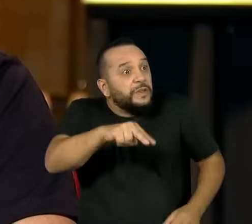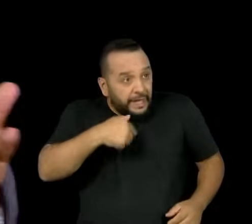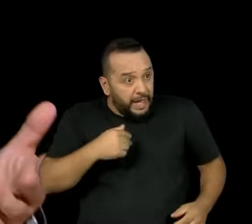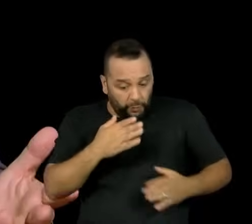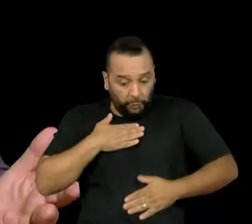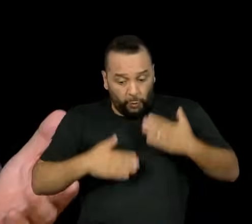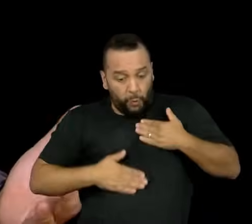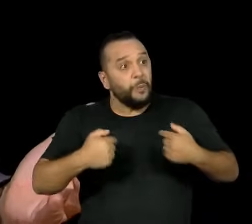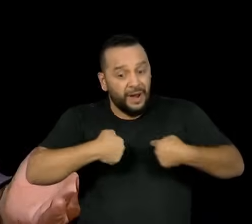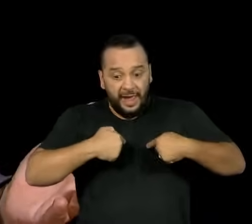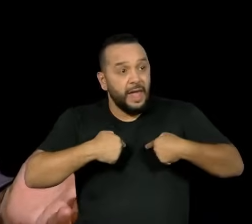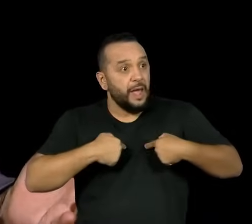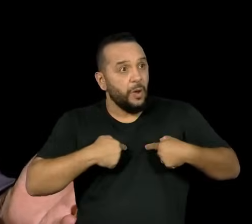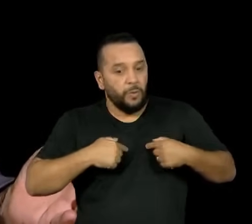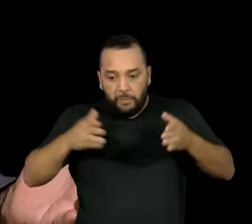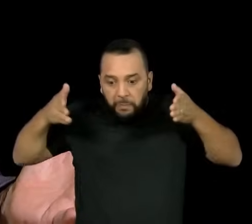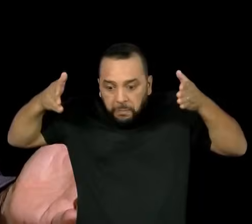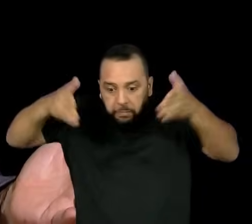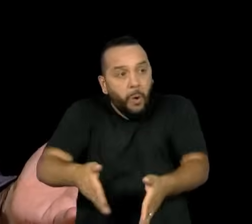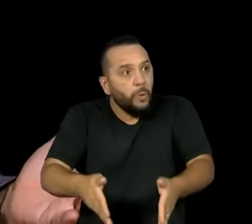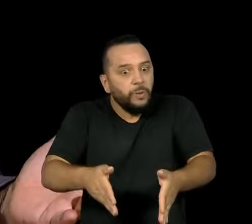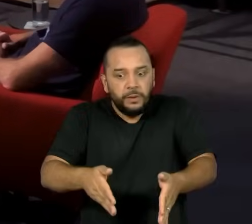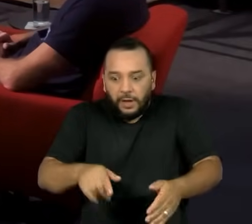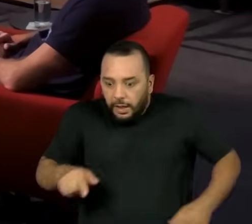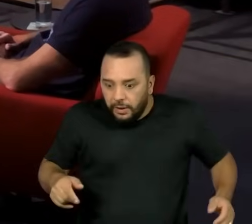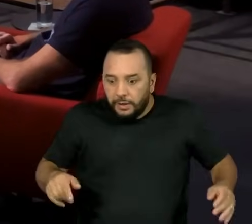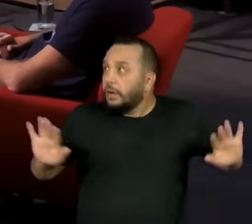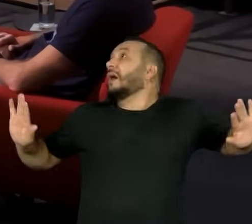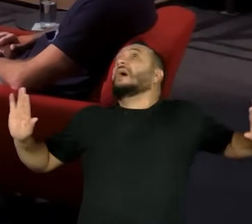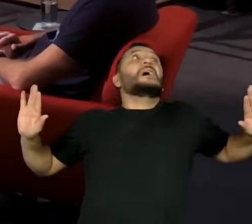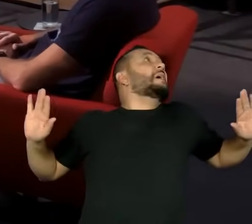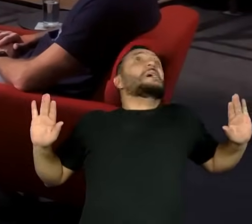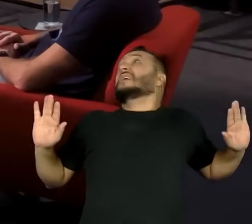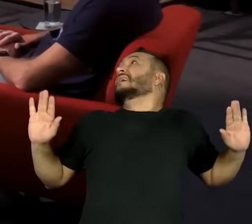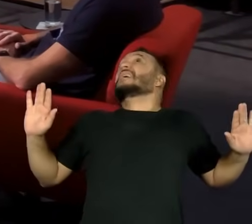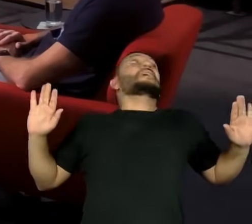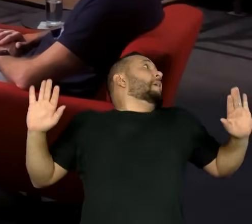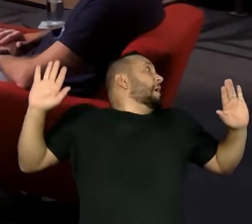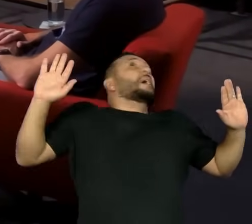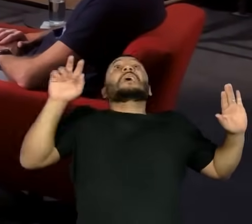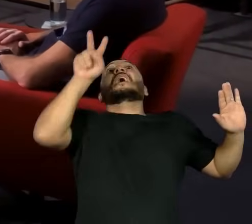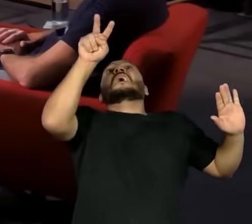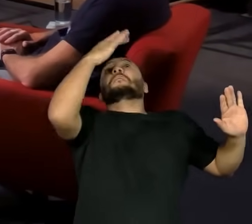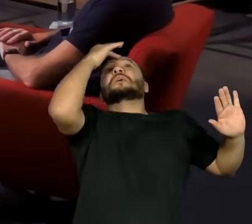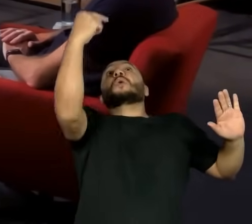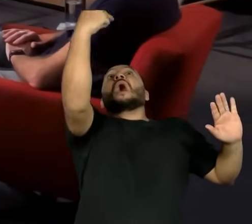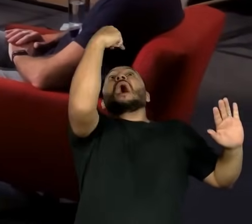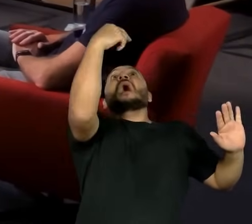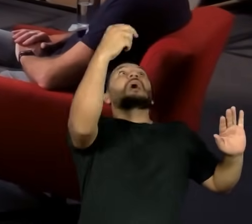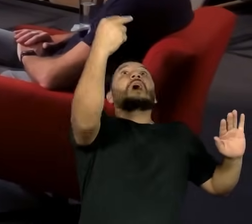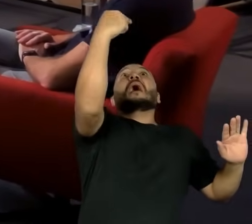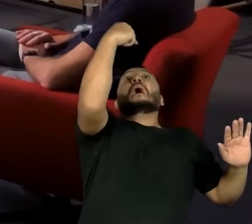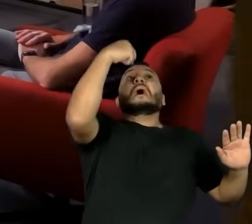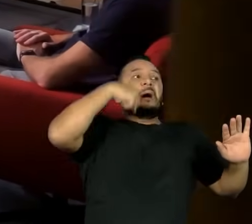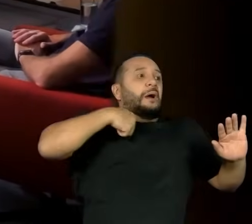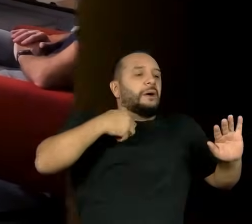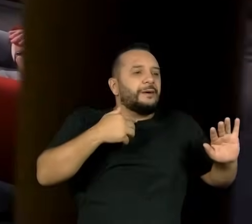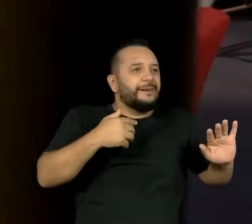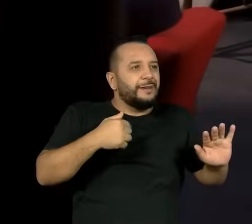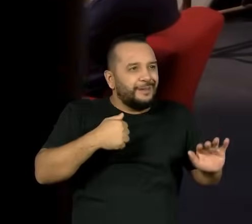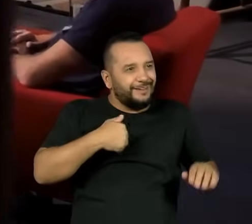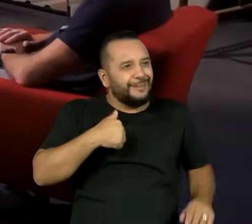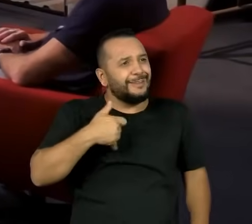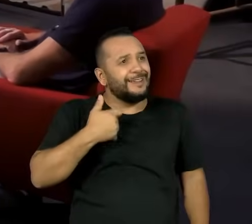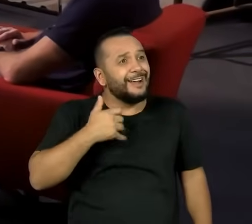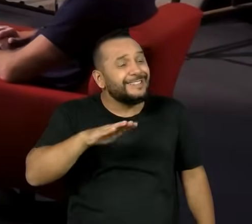O que foi assustador na hora, porque falei, caramba, eu que estou vendo o pessoal lá fora, né? Mas eu era a